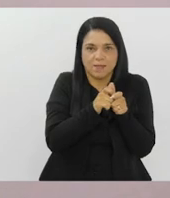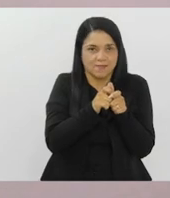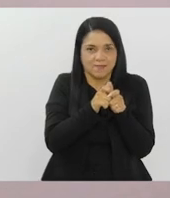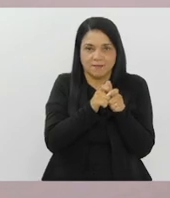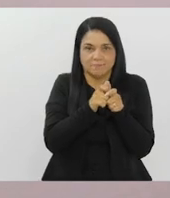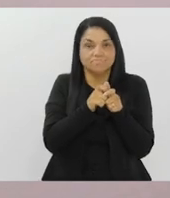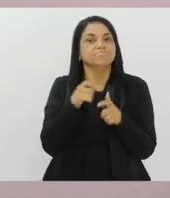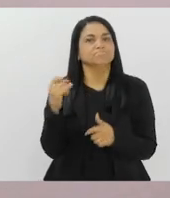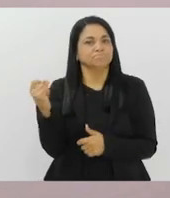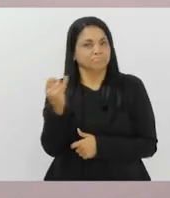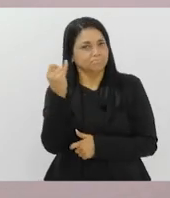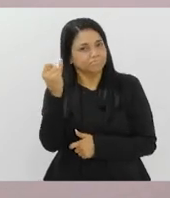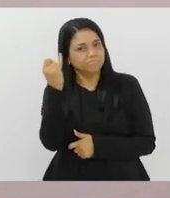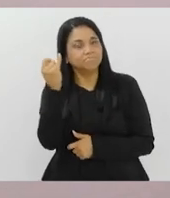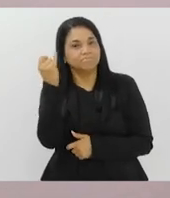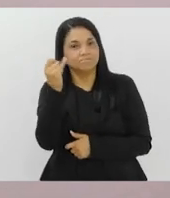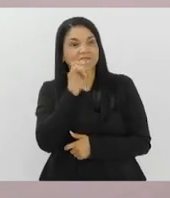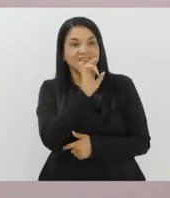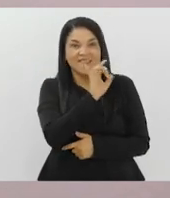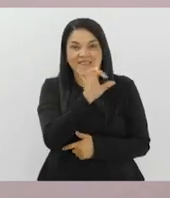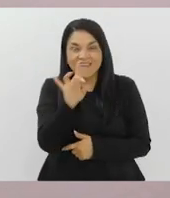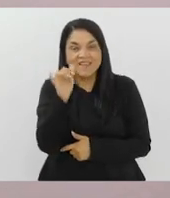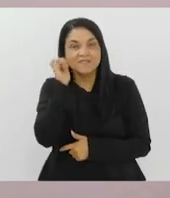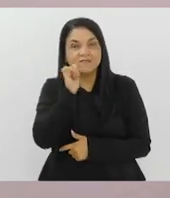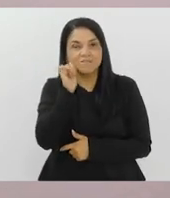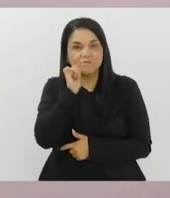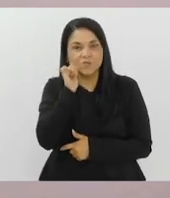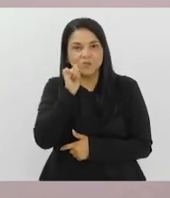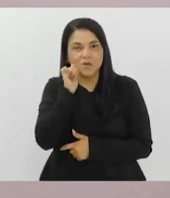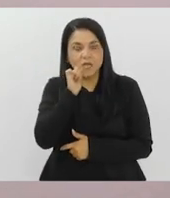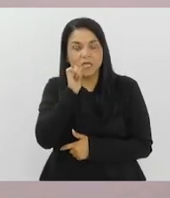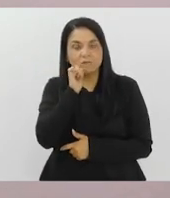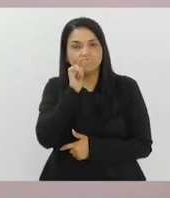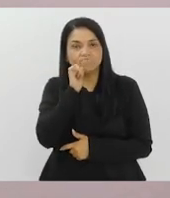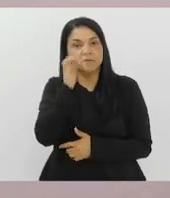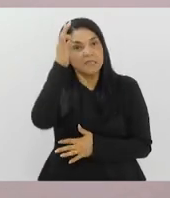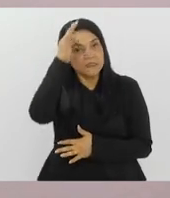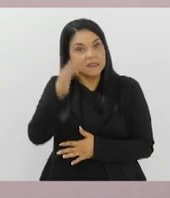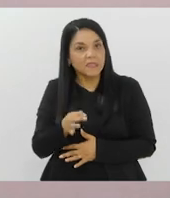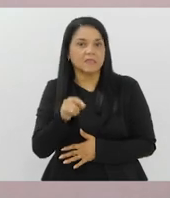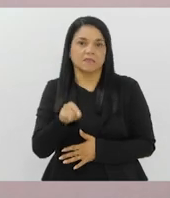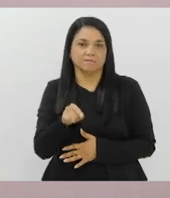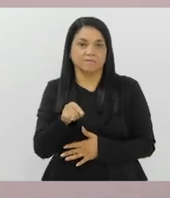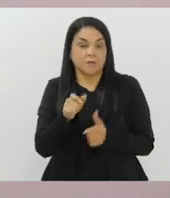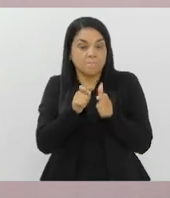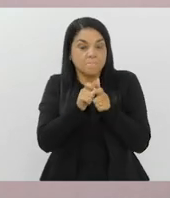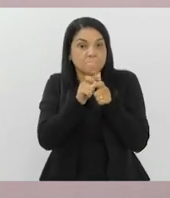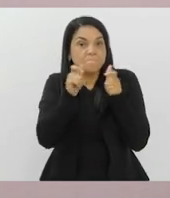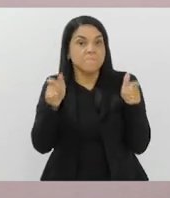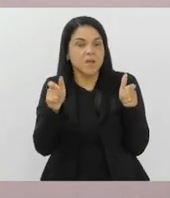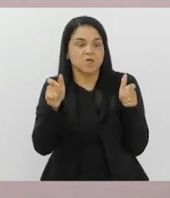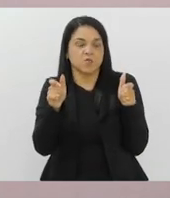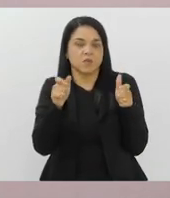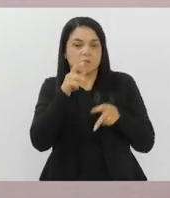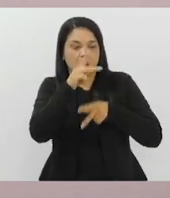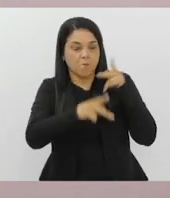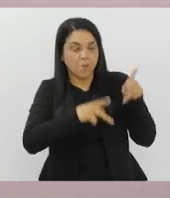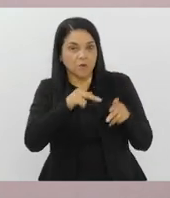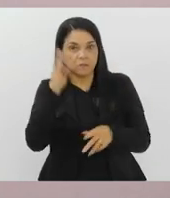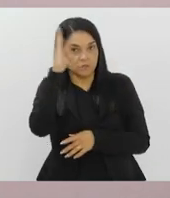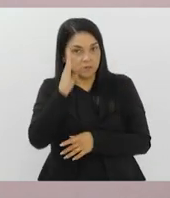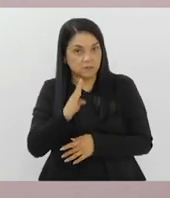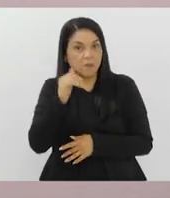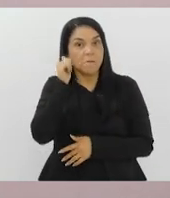é importante que cada uma das mulheres se convença disso. A gente está falando da maioria da população brasileira. E